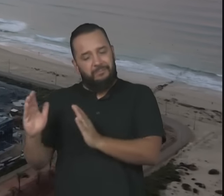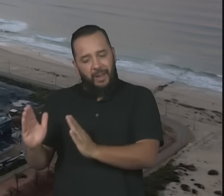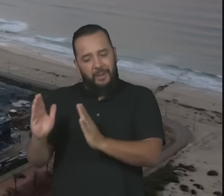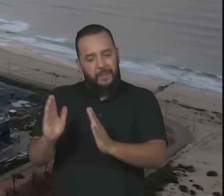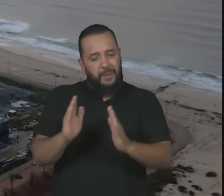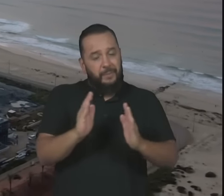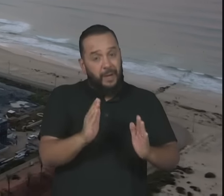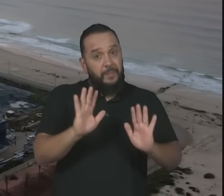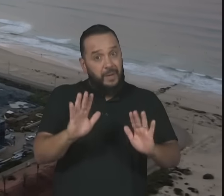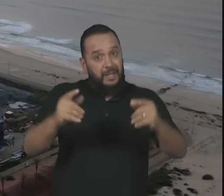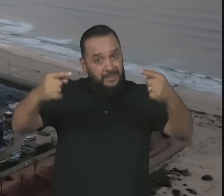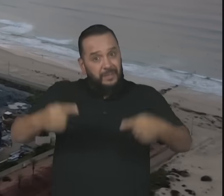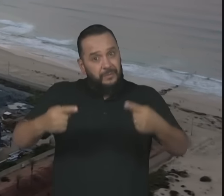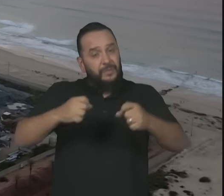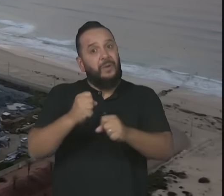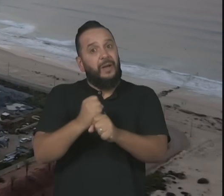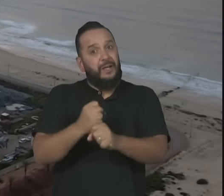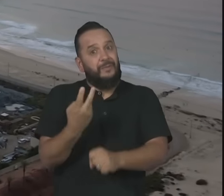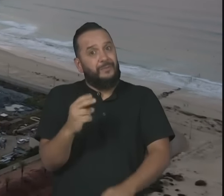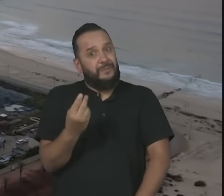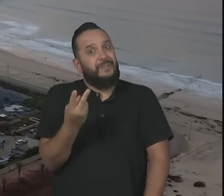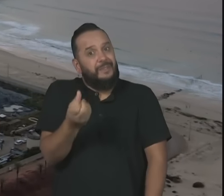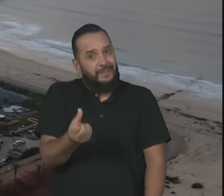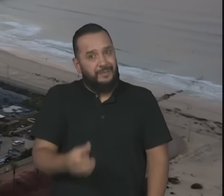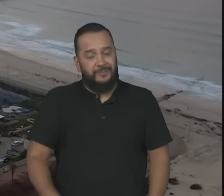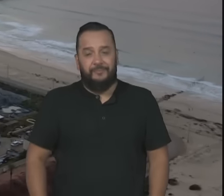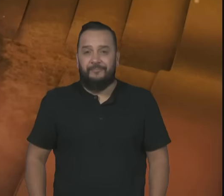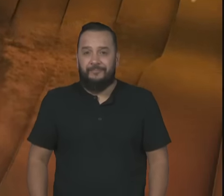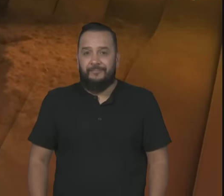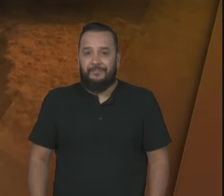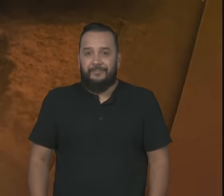dos desafios de 2026.